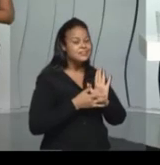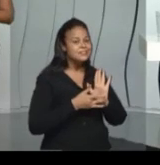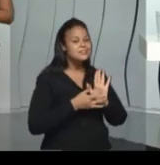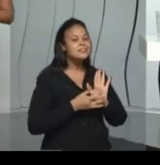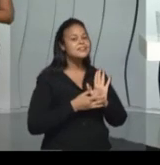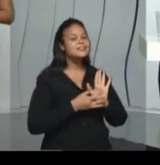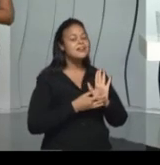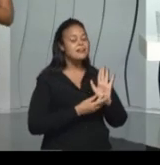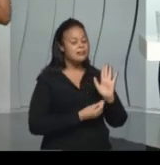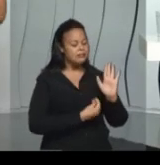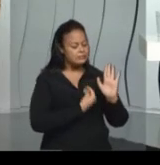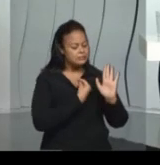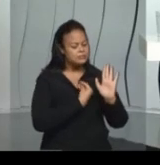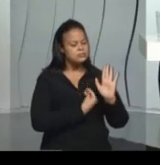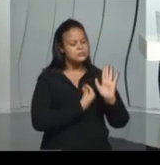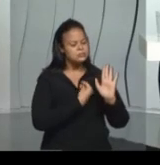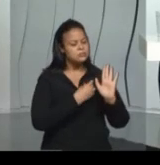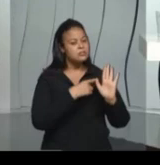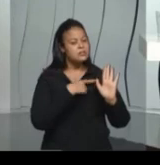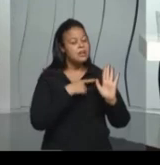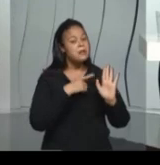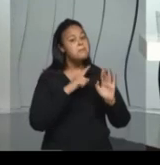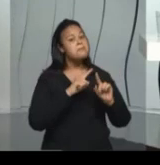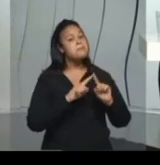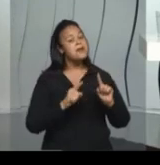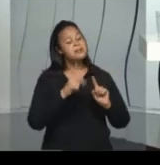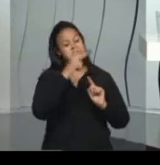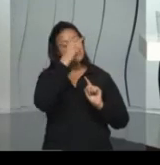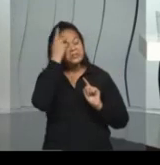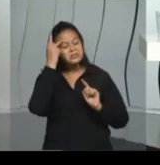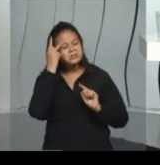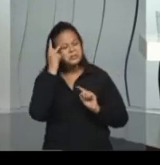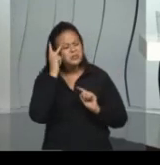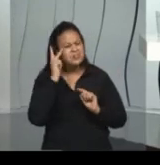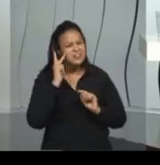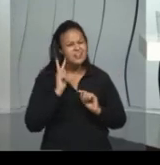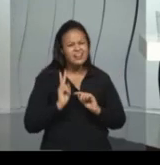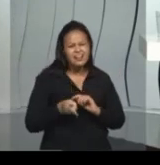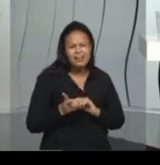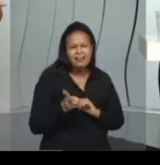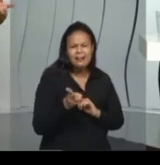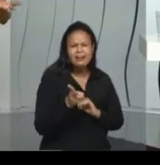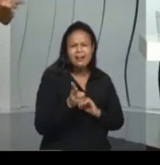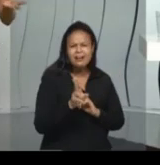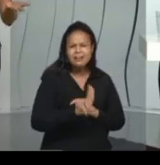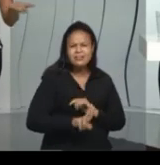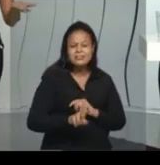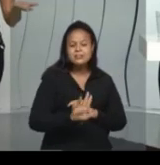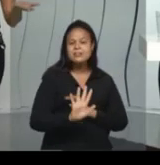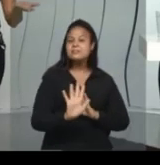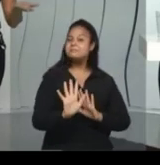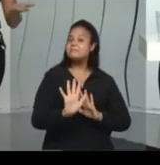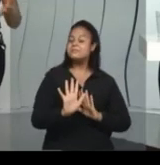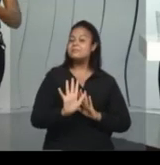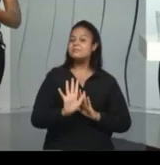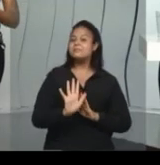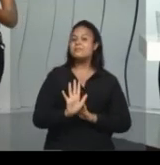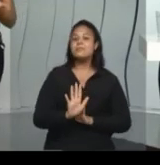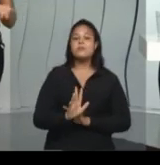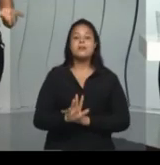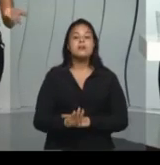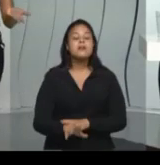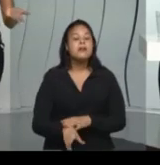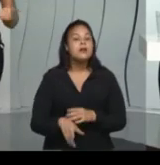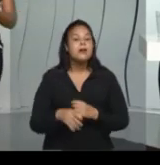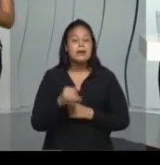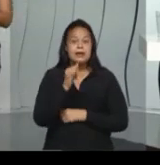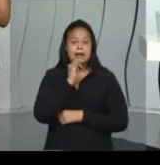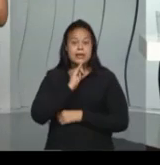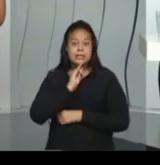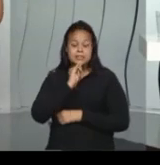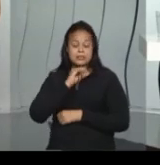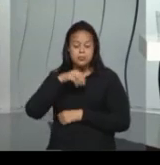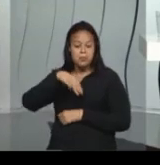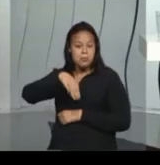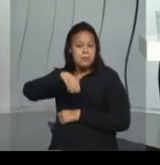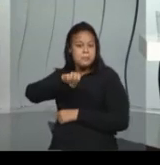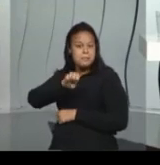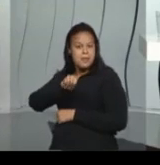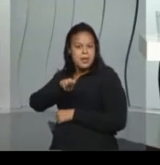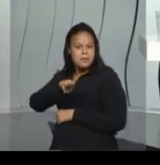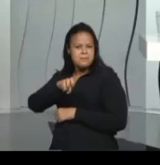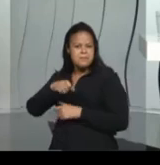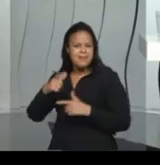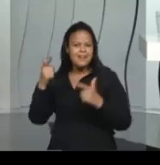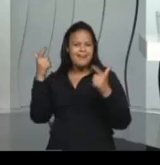usam menos. O meme, por exemplo. O meme não existia no século XVIII. Olha, é